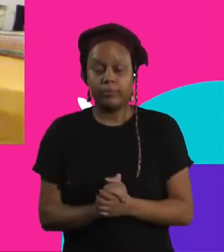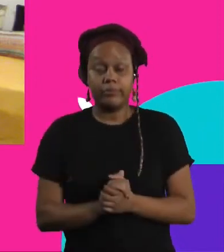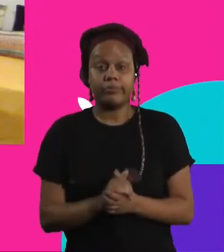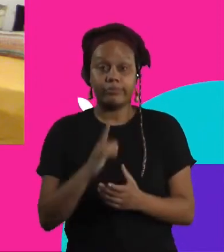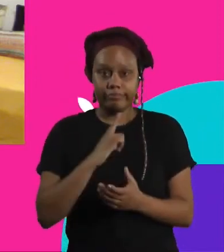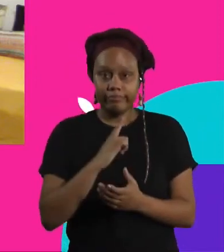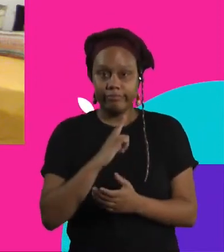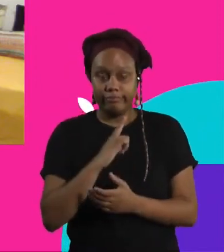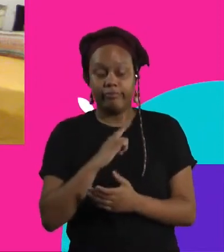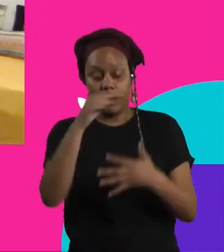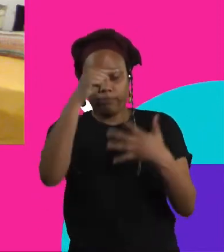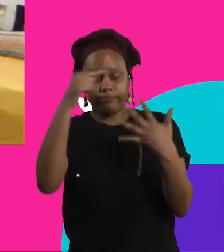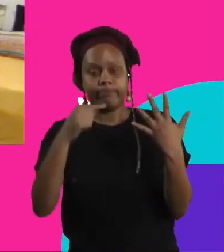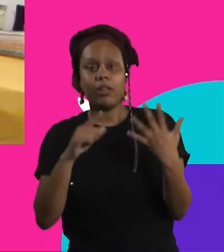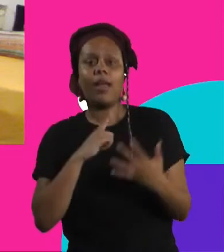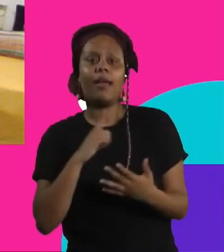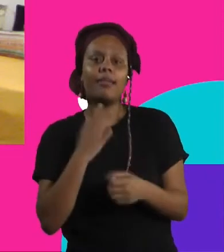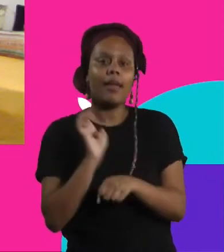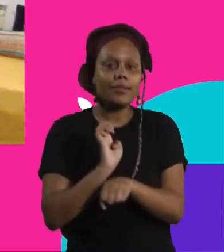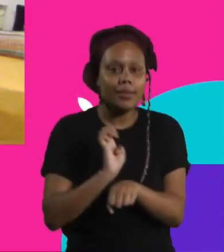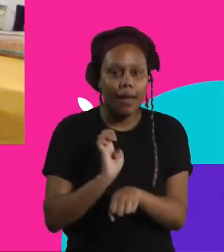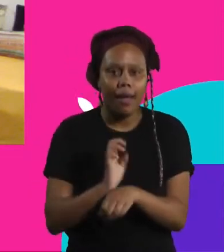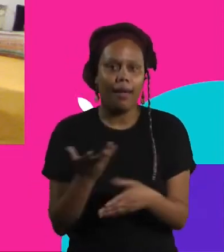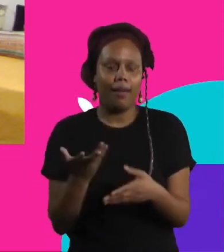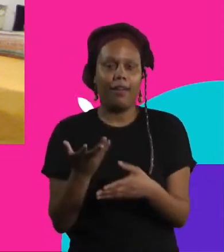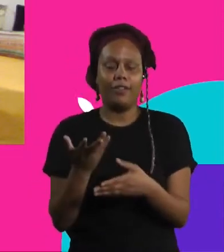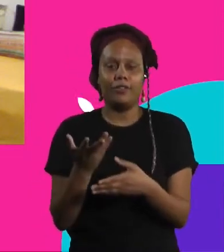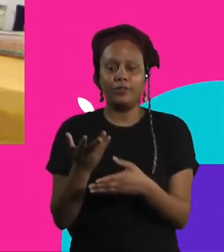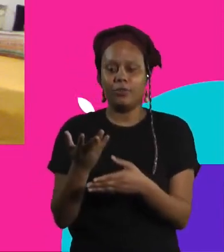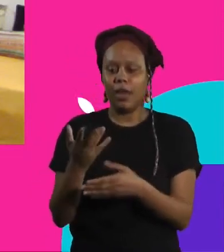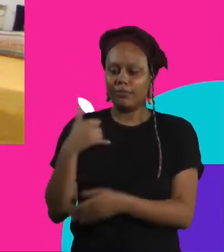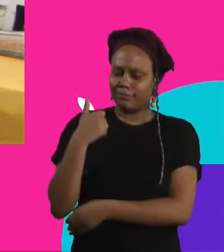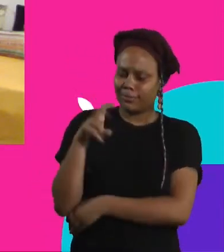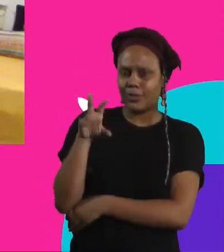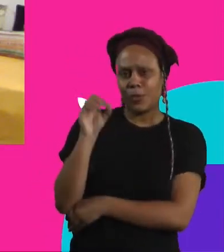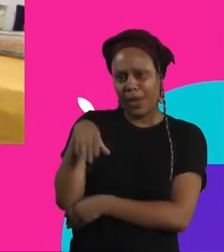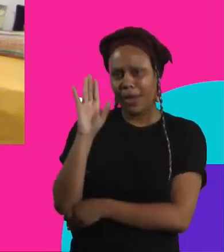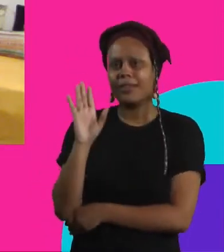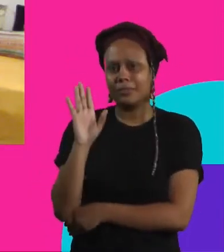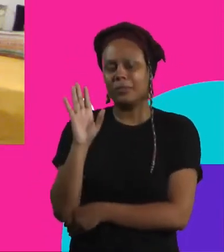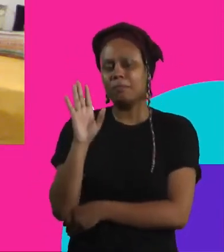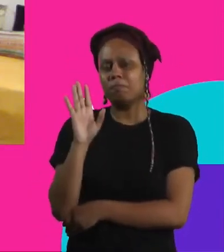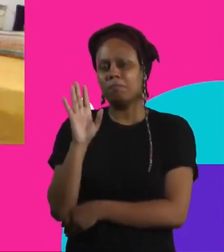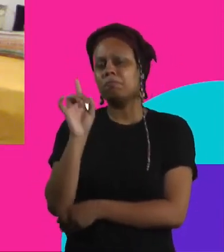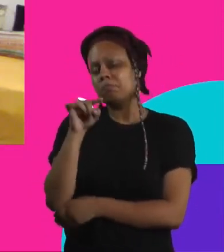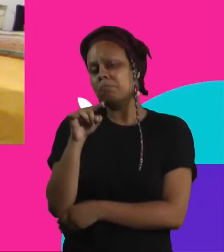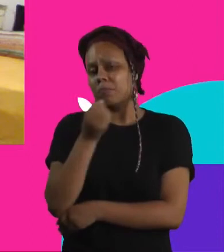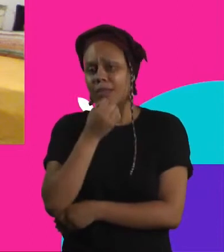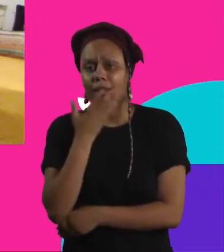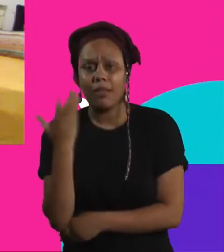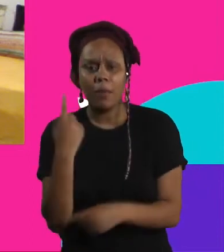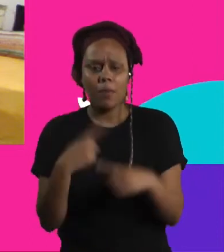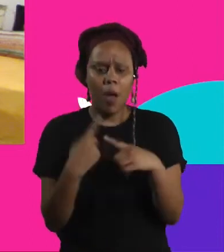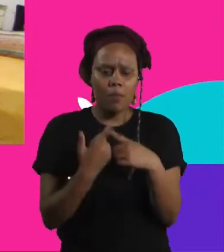como essas que fazem um programa de estágio 50 a mais, que pode parecer estranho, mas faz muito sentido, porque as